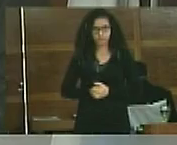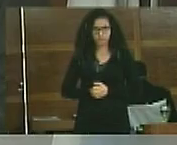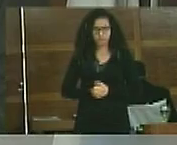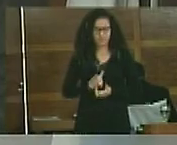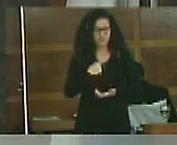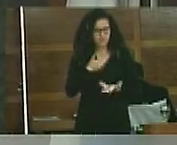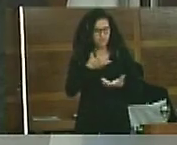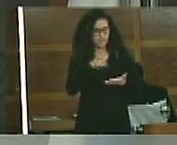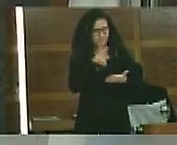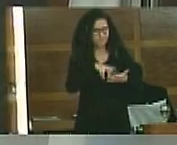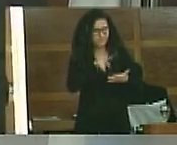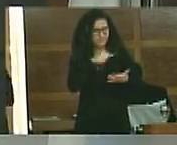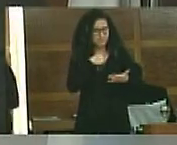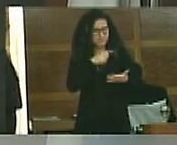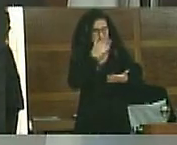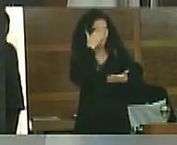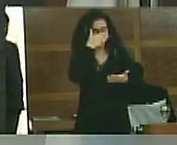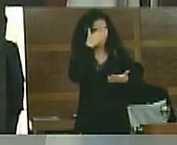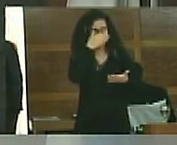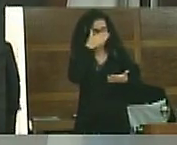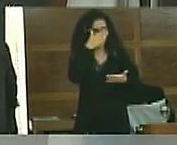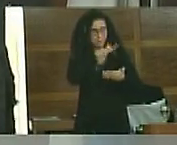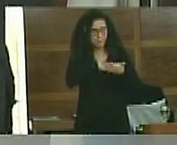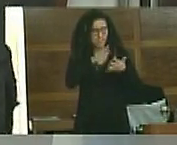queria ler aqui, que eu estou sem óculos.